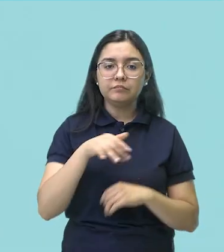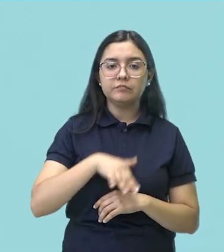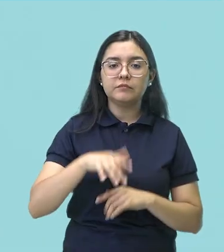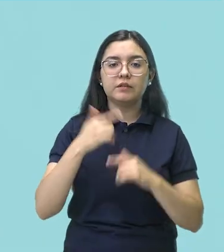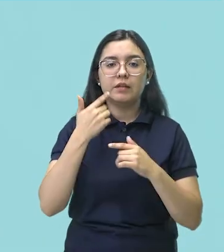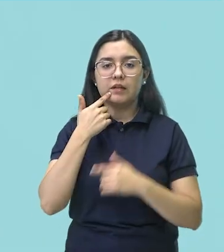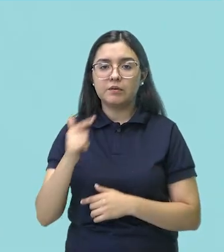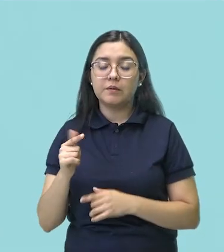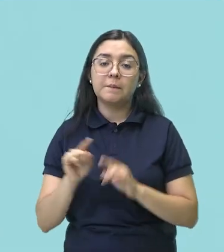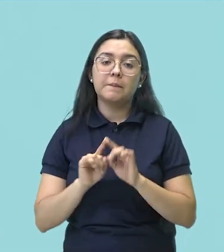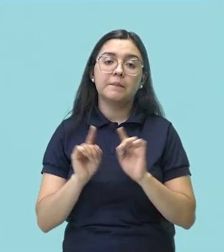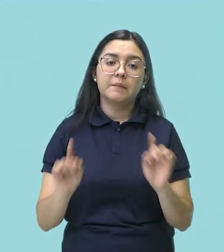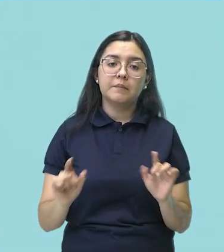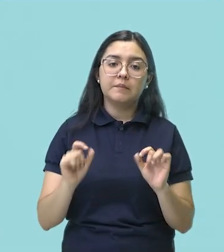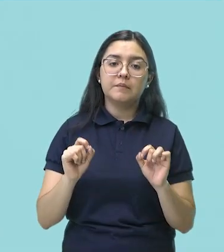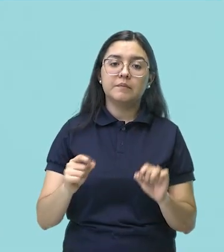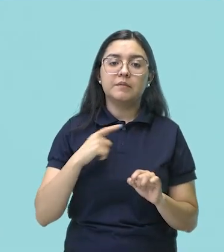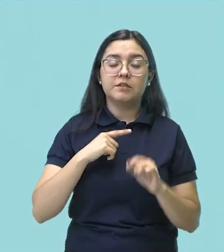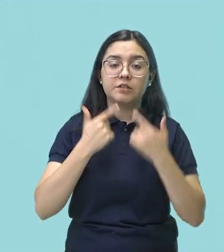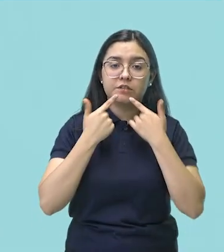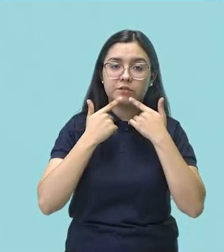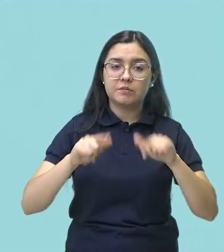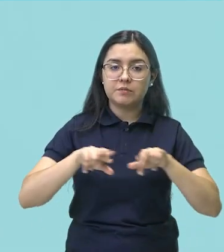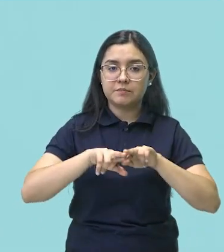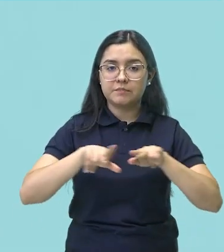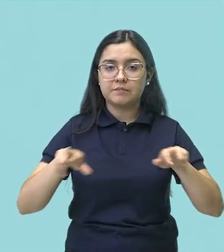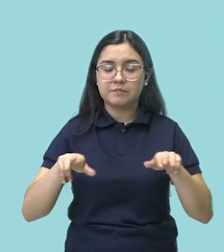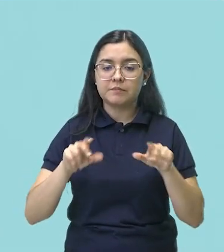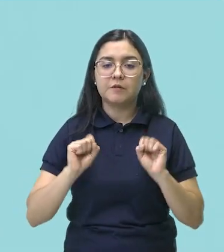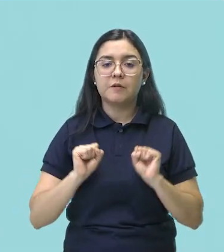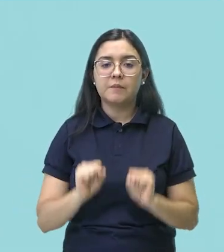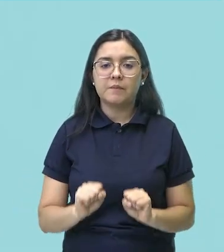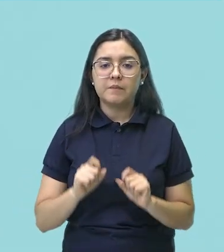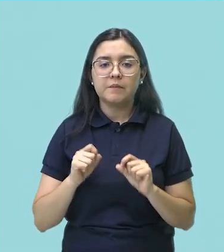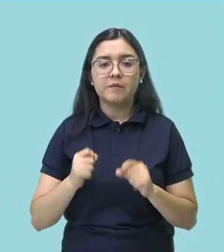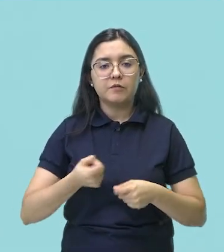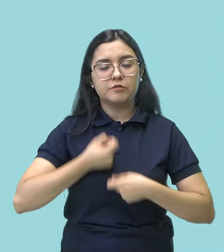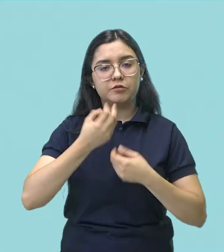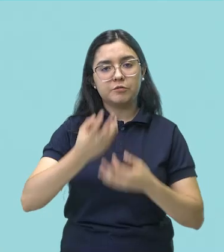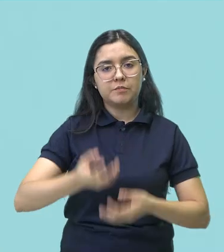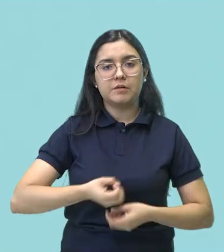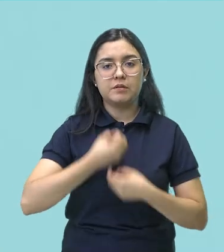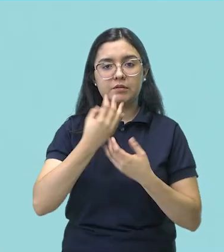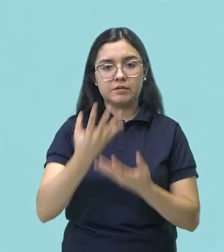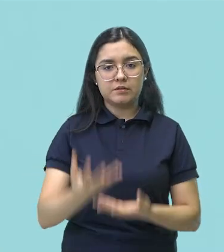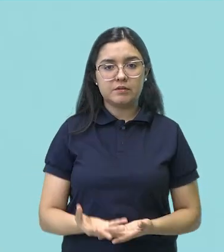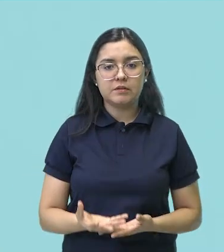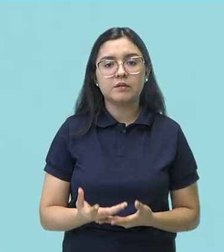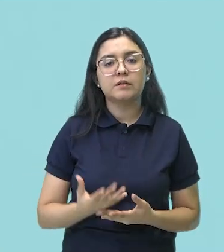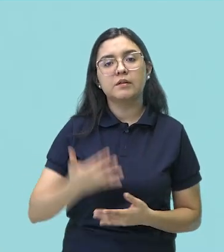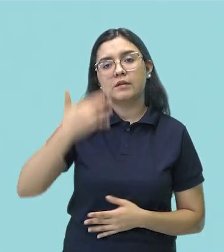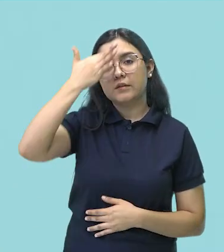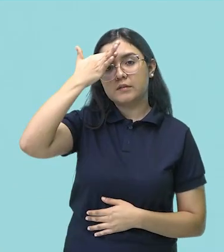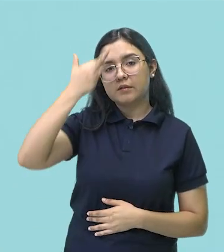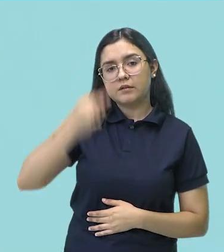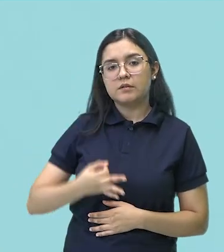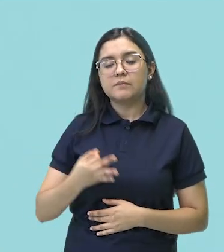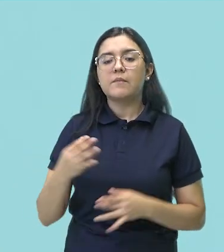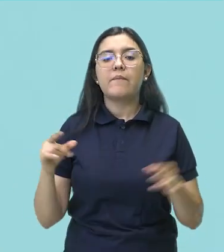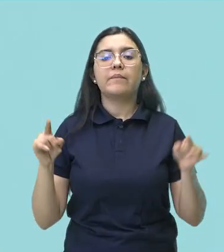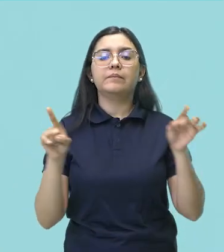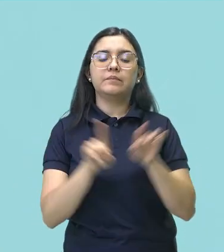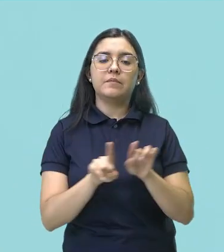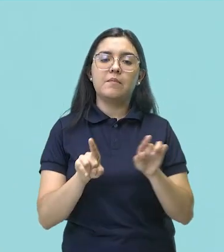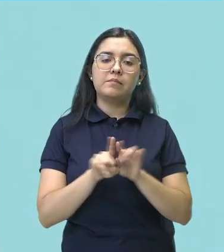língua, e sim das linguagens, onde eu posso expressar, entender, e